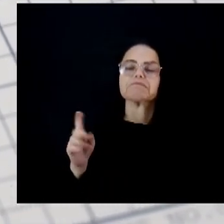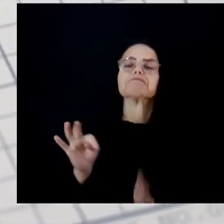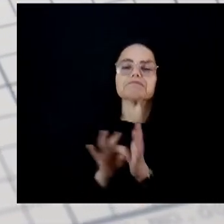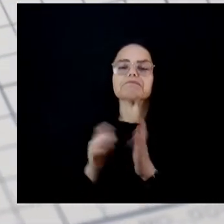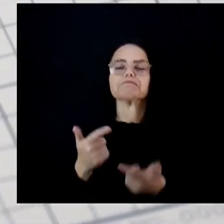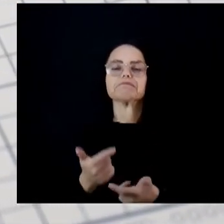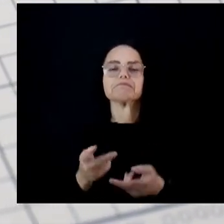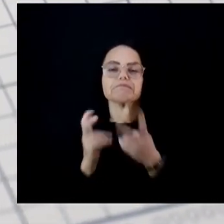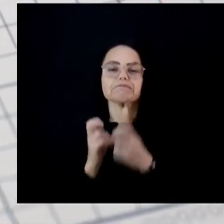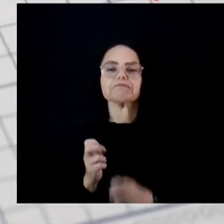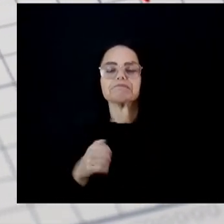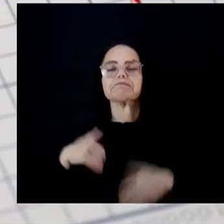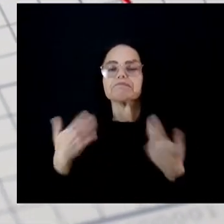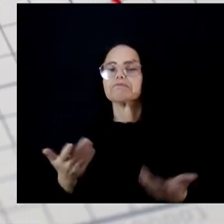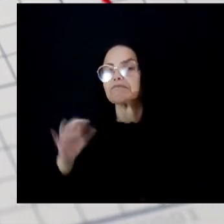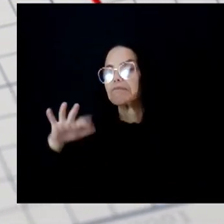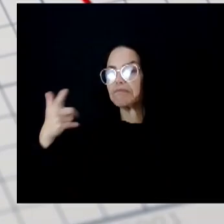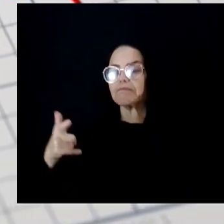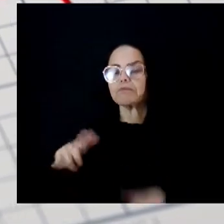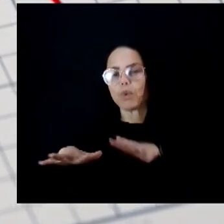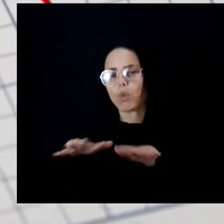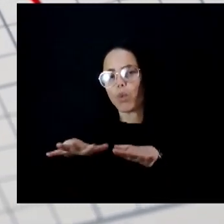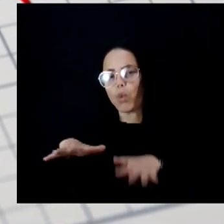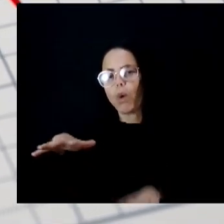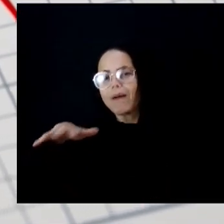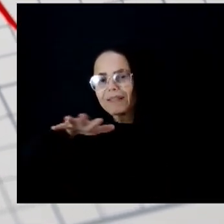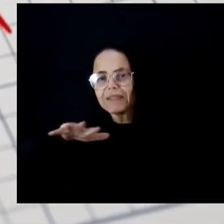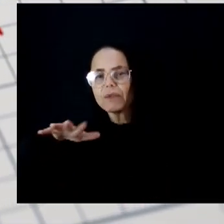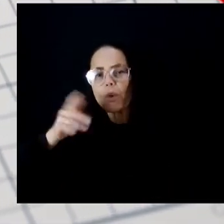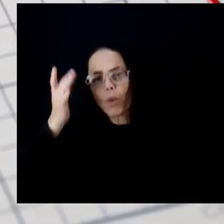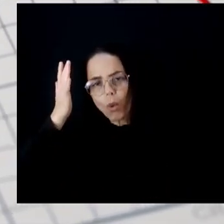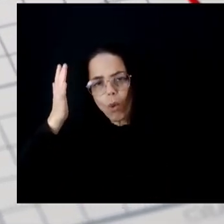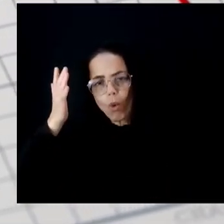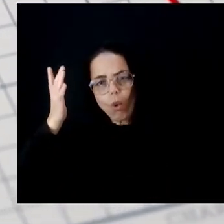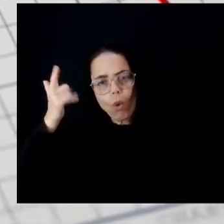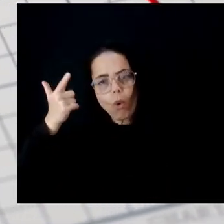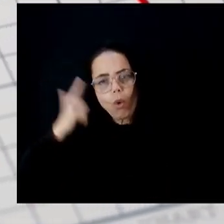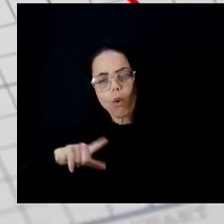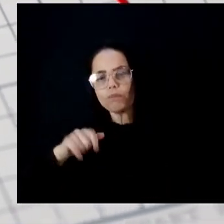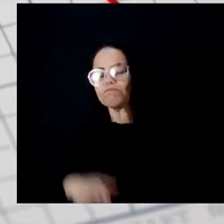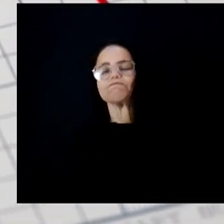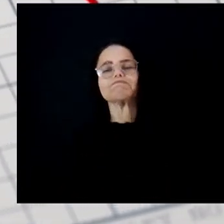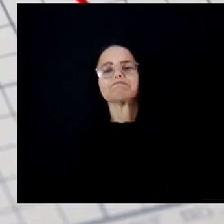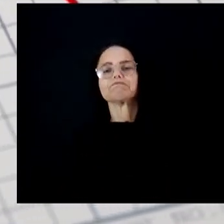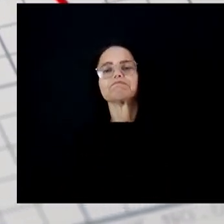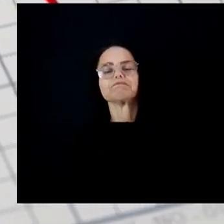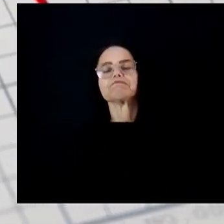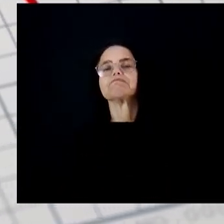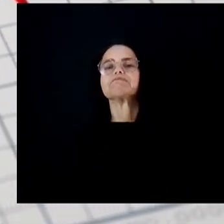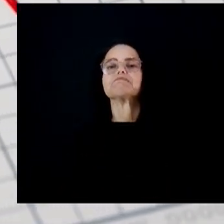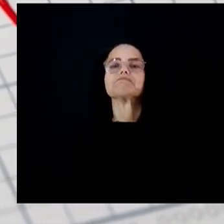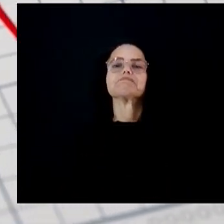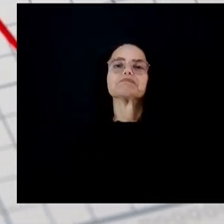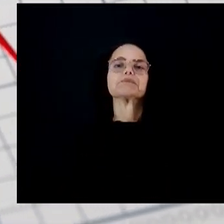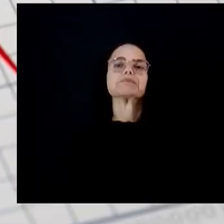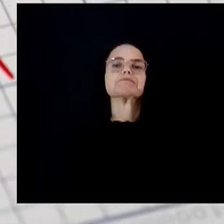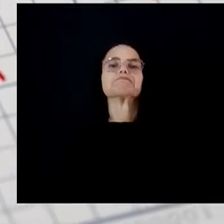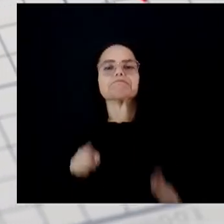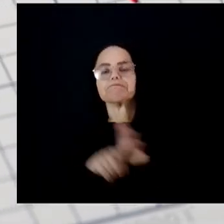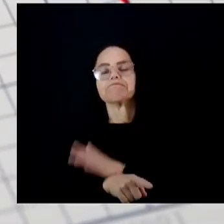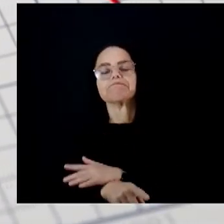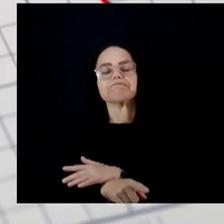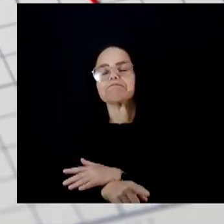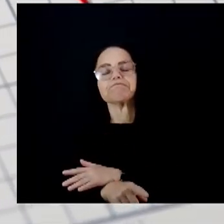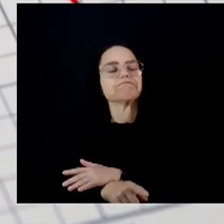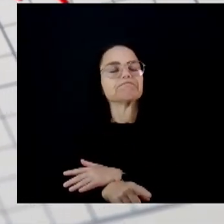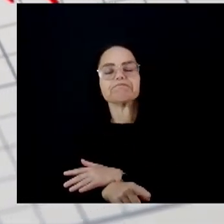quando vai acontecer um tremor ali naquela região? Não, isso é uma pergunta que a gente da sismologia, né, que